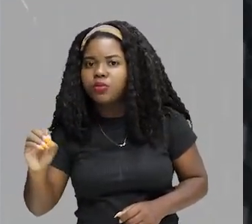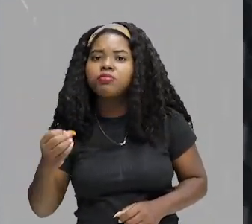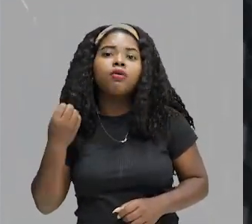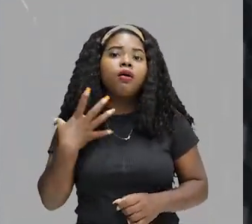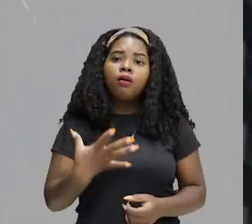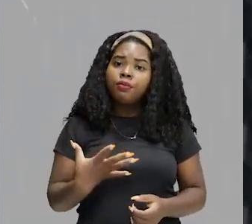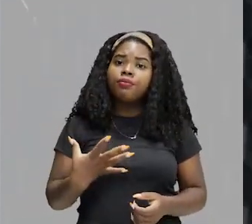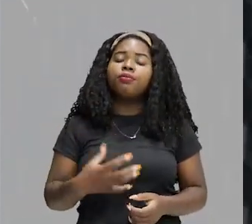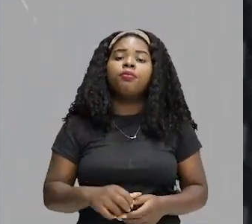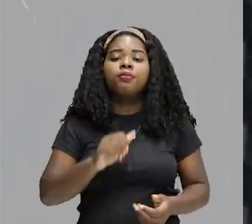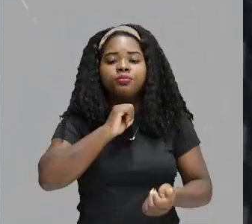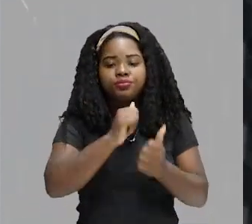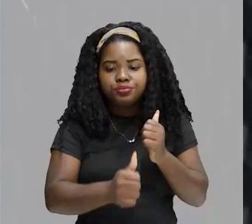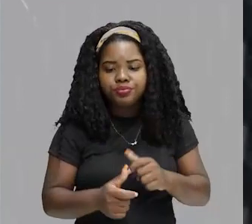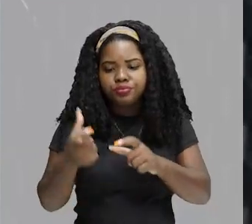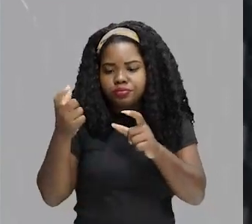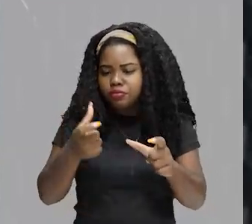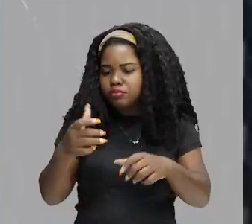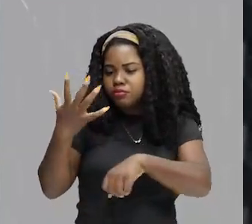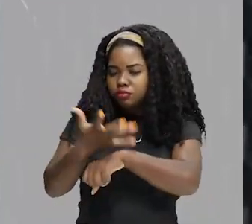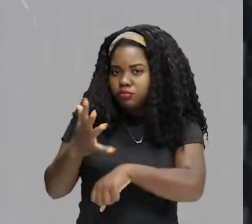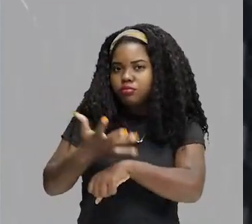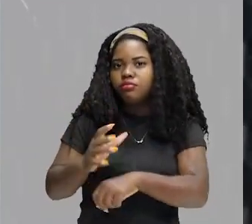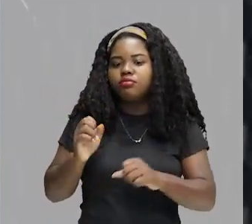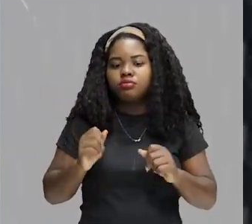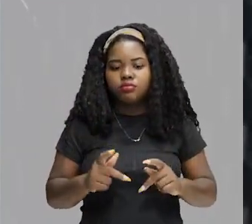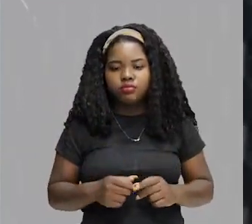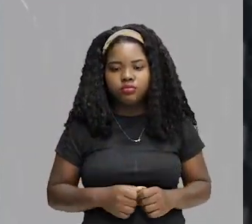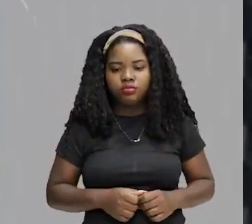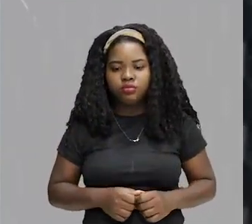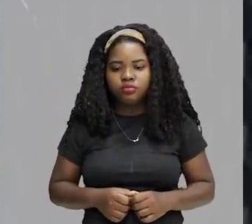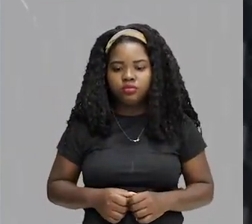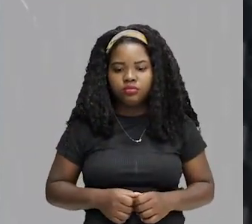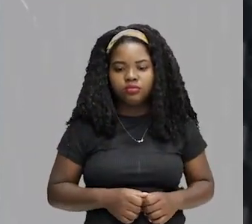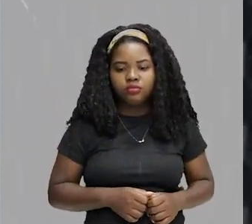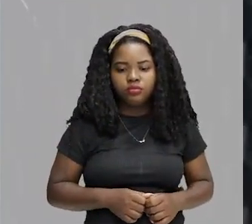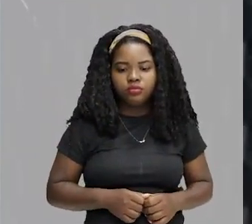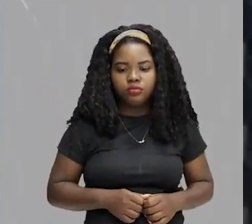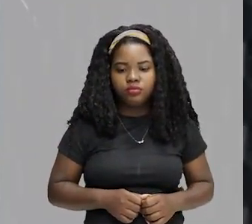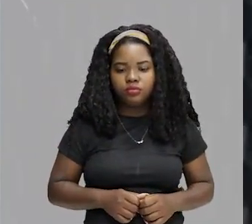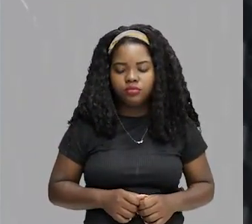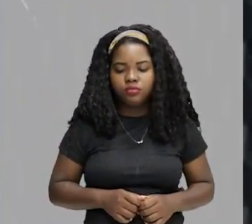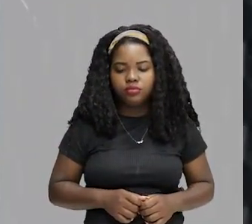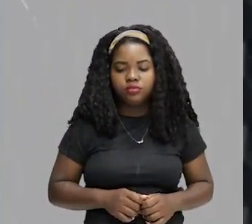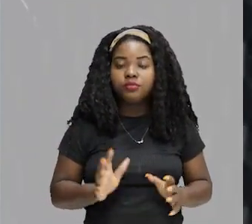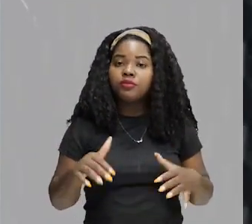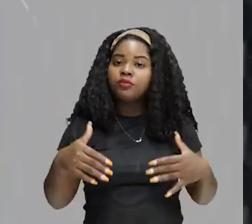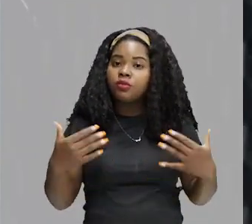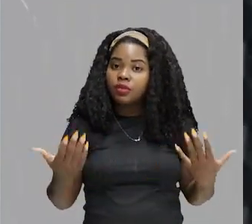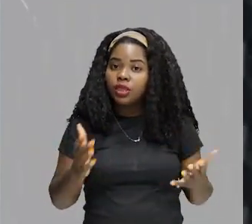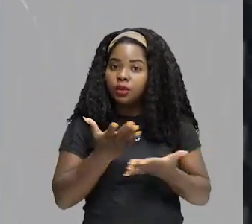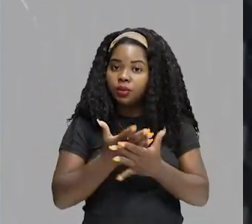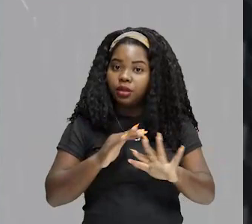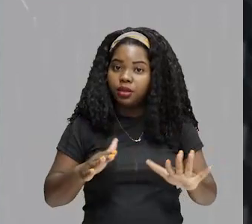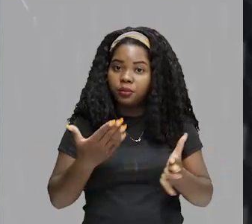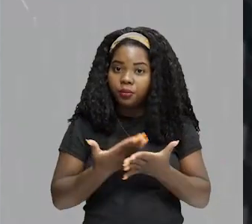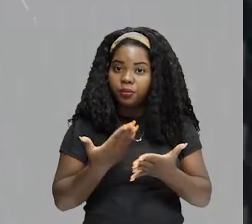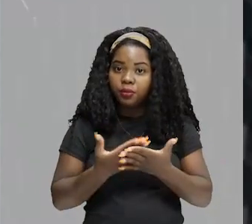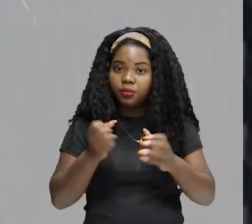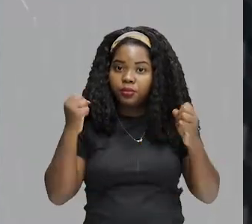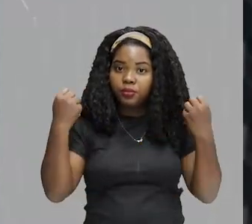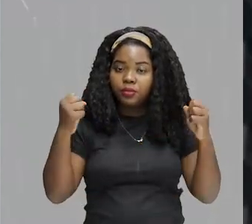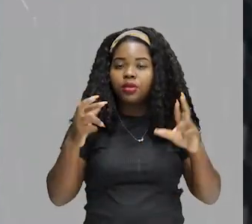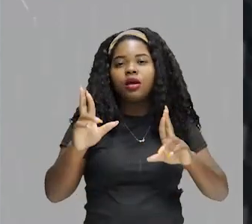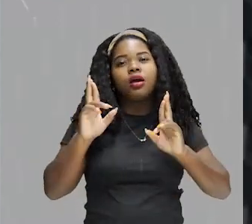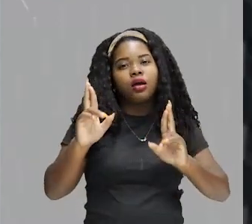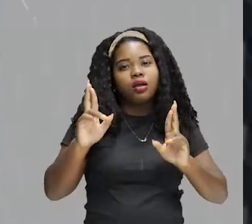operária, que é um esporte local, que é muito praticado por eles. E a ausência de títulos. Então, galera, eu vou ficando por aqui. Eu espero que